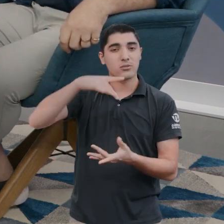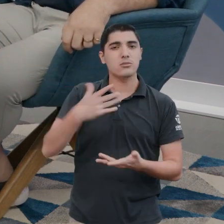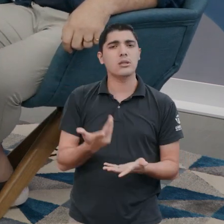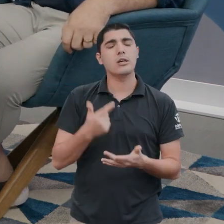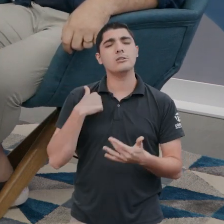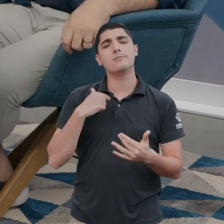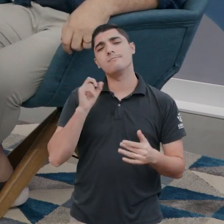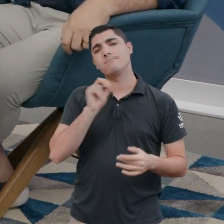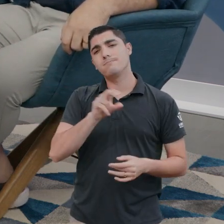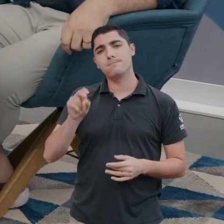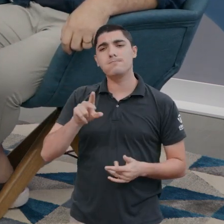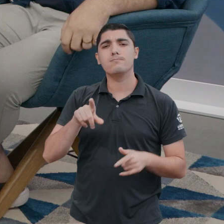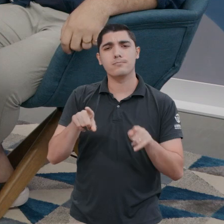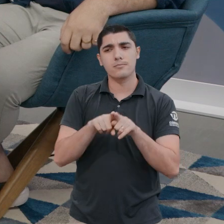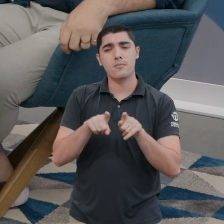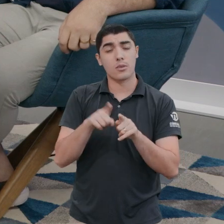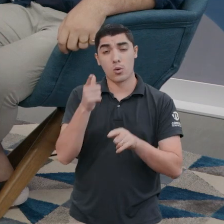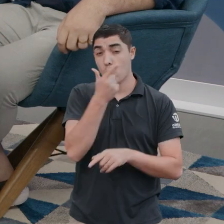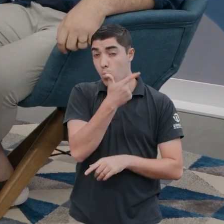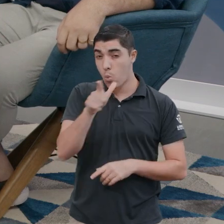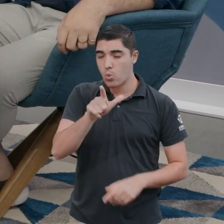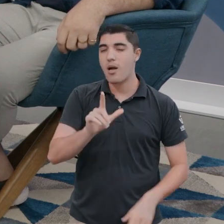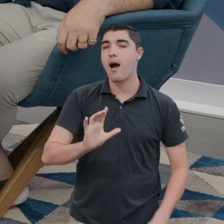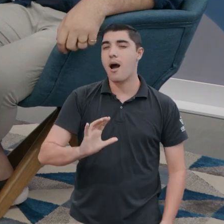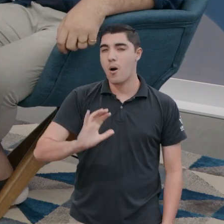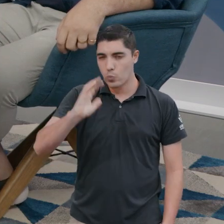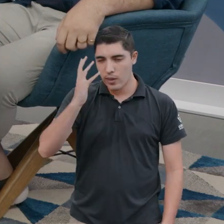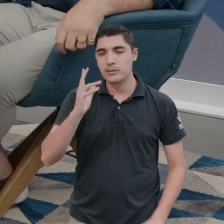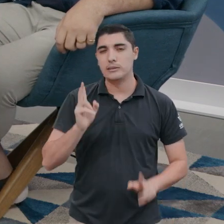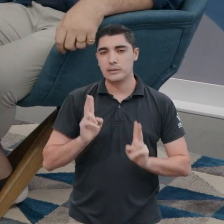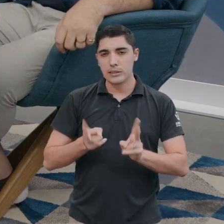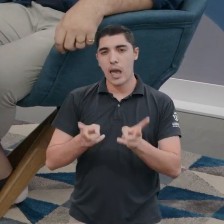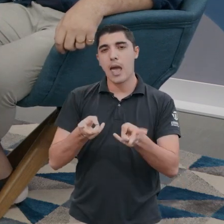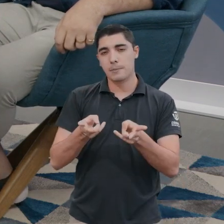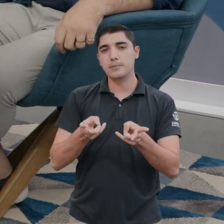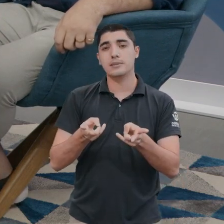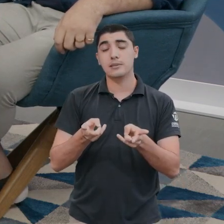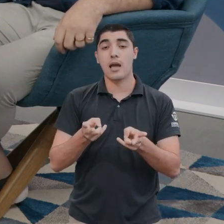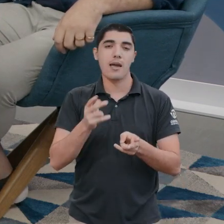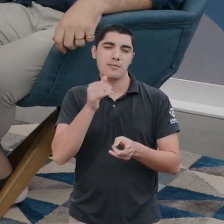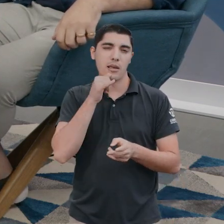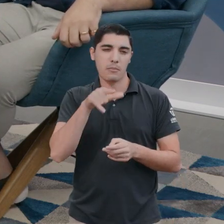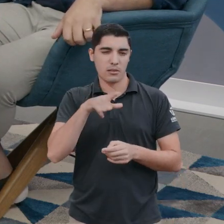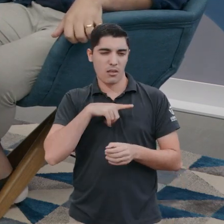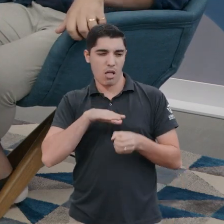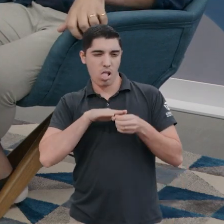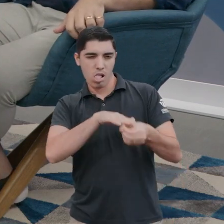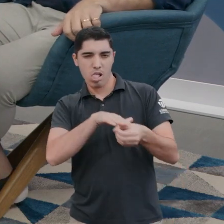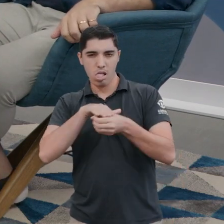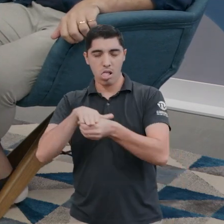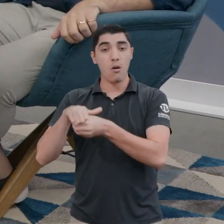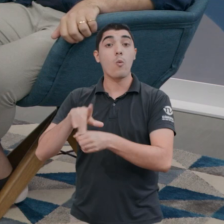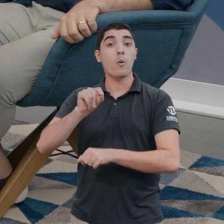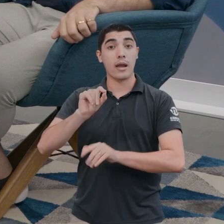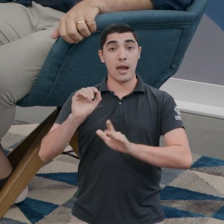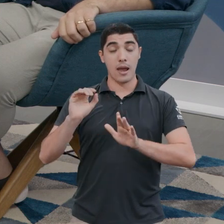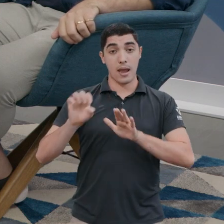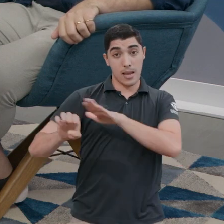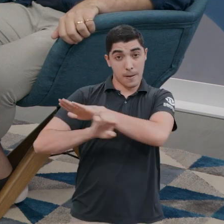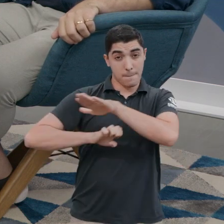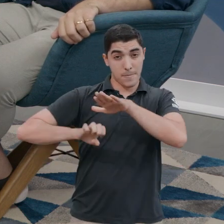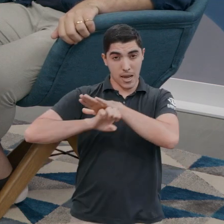moda ser elitista muitas vezes. Outro ponto que pega também, né, quando a gente fala em termos de exclusão, são que muitas